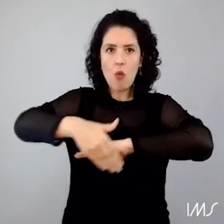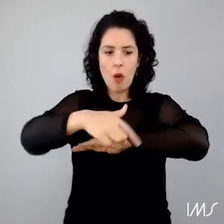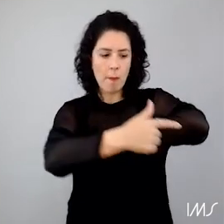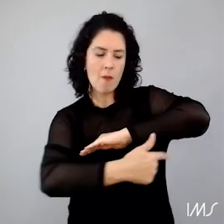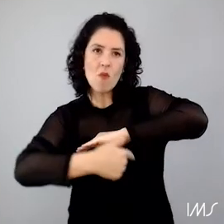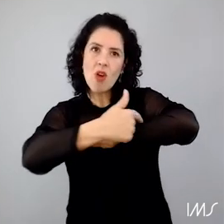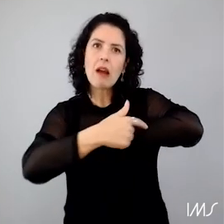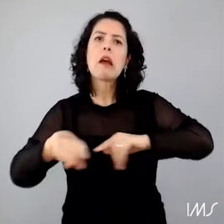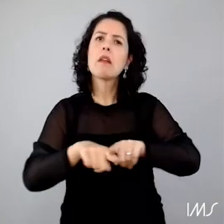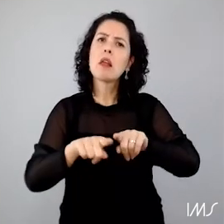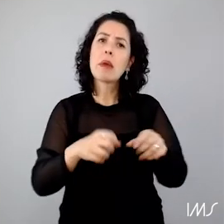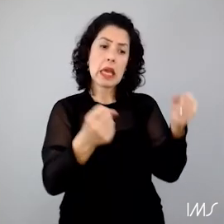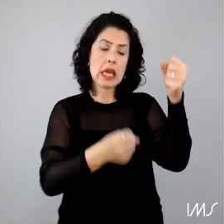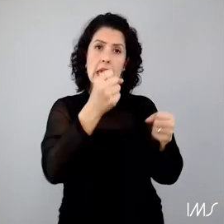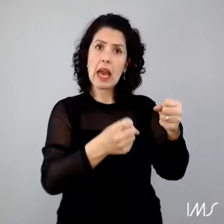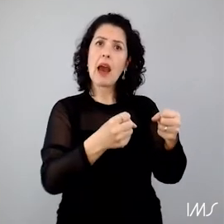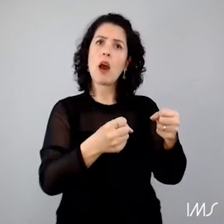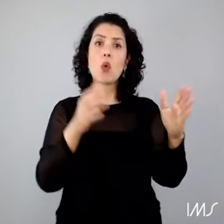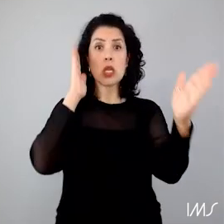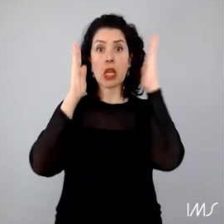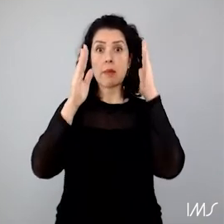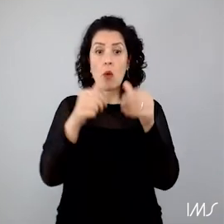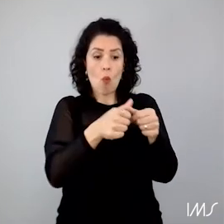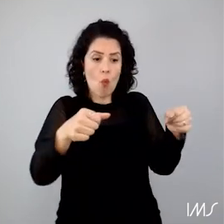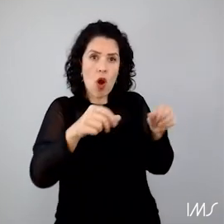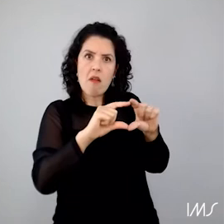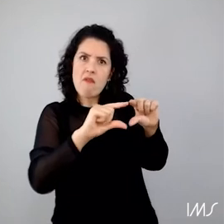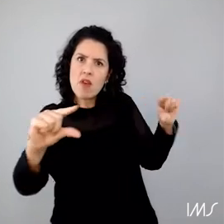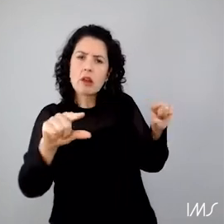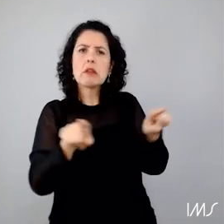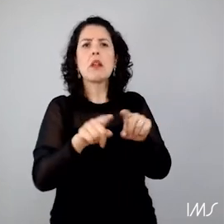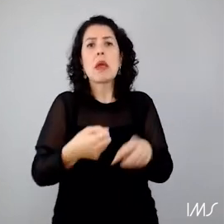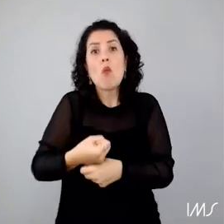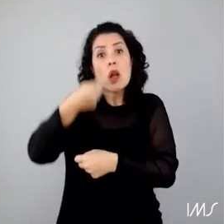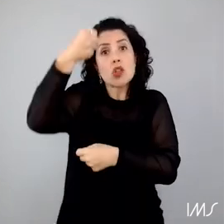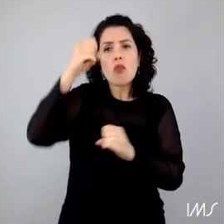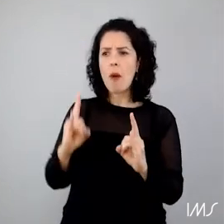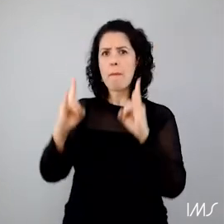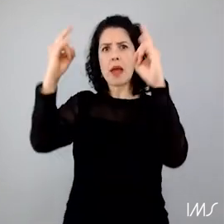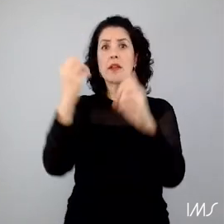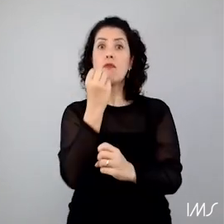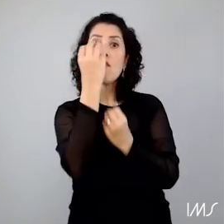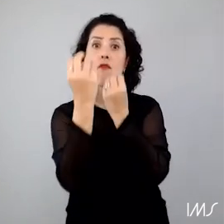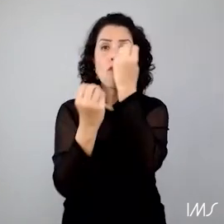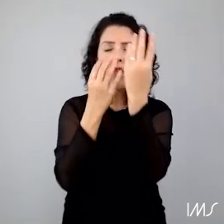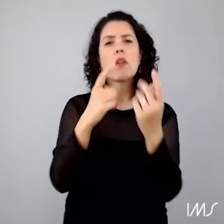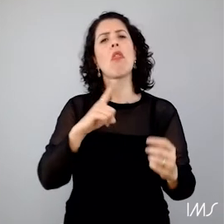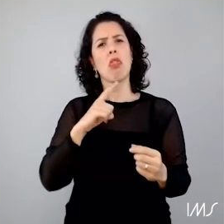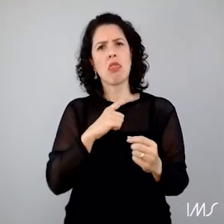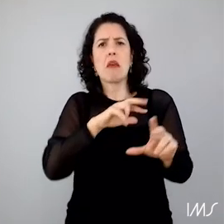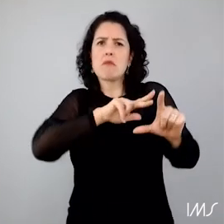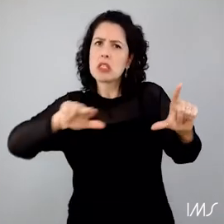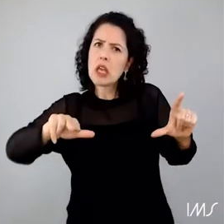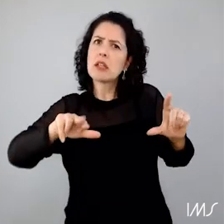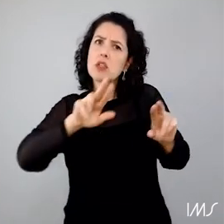de flores. E, às vezes, as séries são tituladas, mãos, descanso, placa de caminhão, etc. Né? A brincadeira, então,